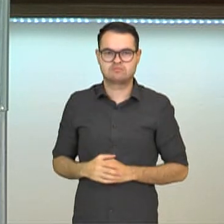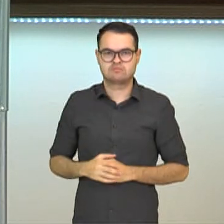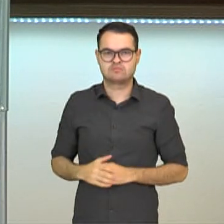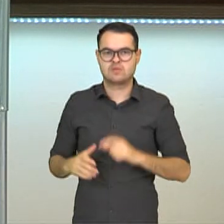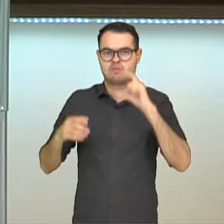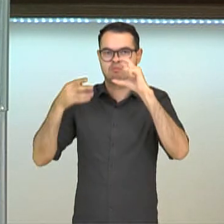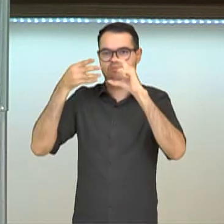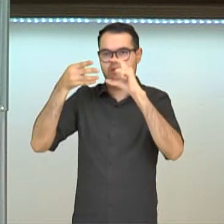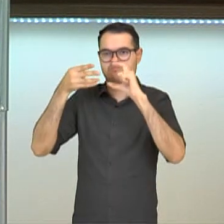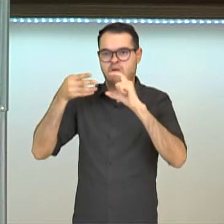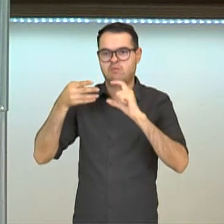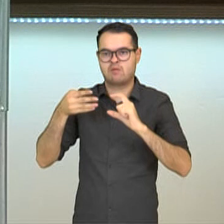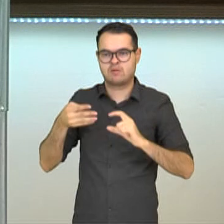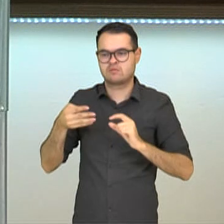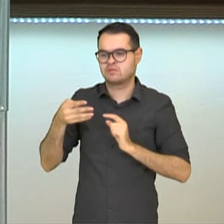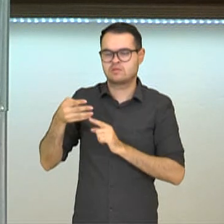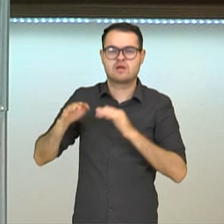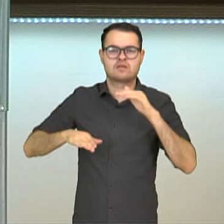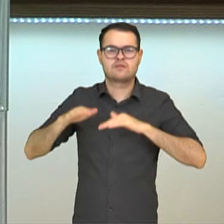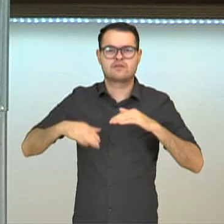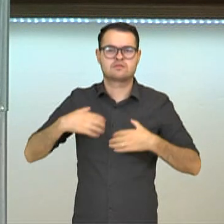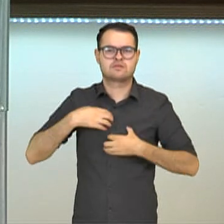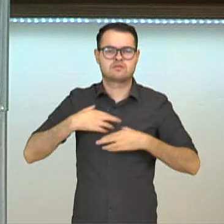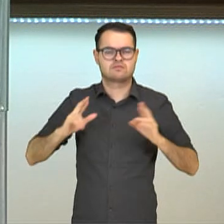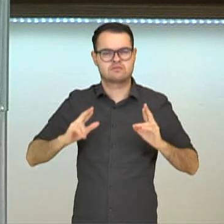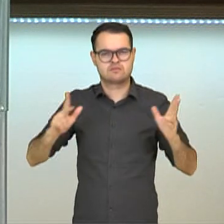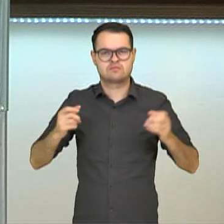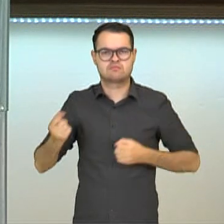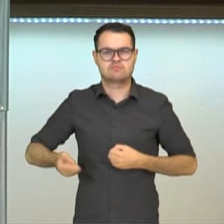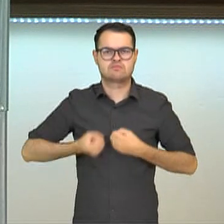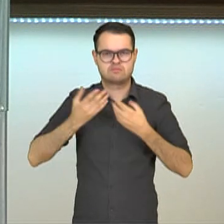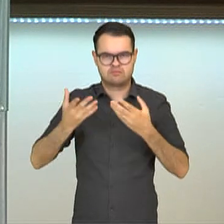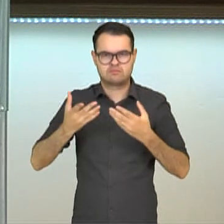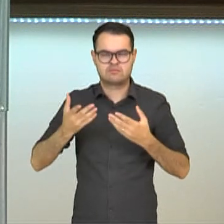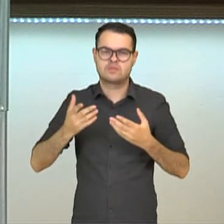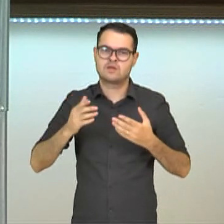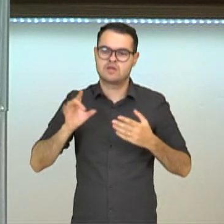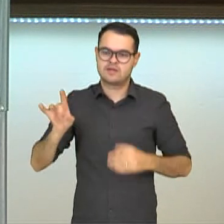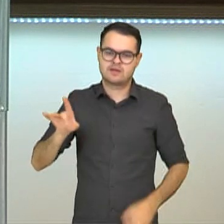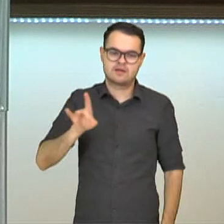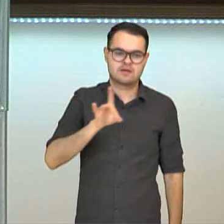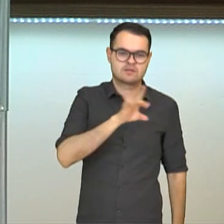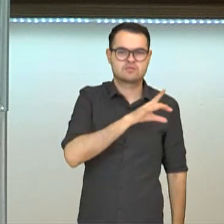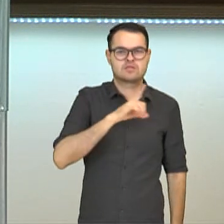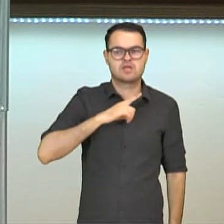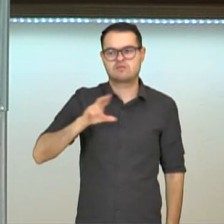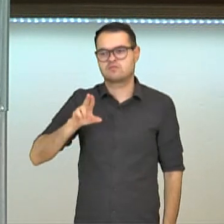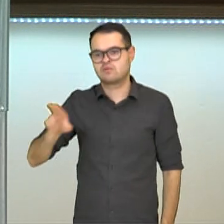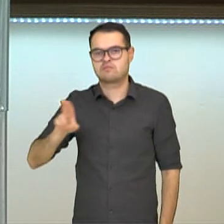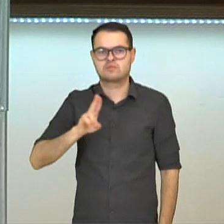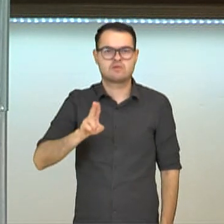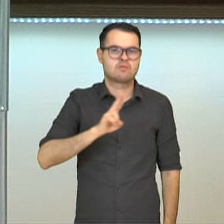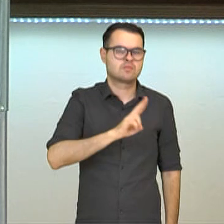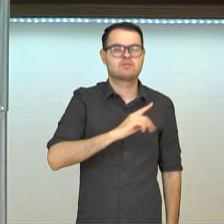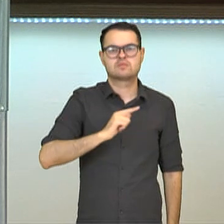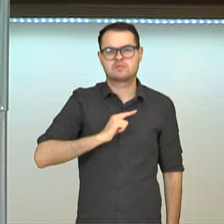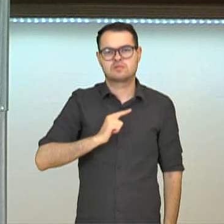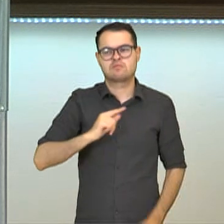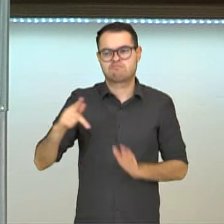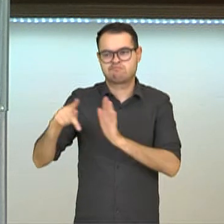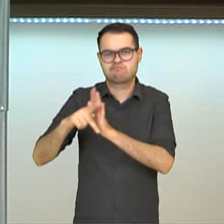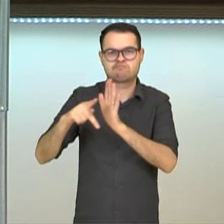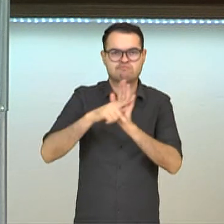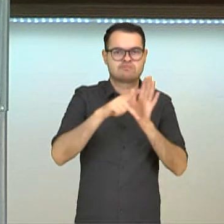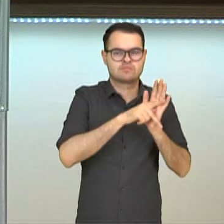temos jeitos diferentes de produzir poemas e cada um desses jeitos tem um nome. Então, através da